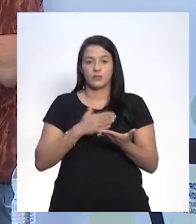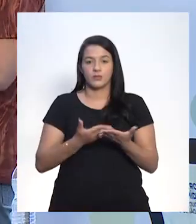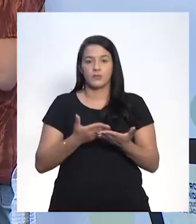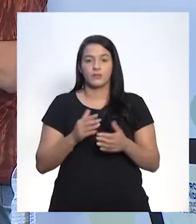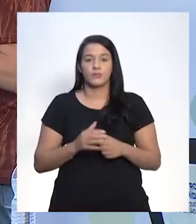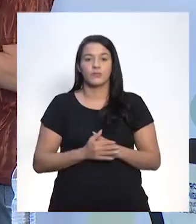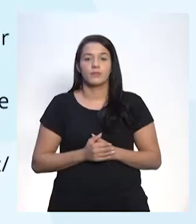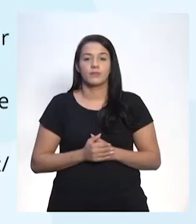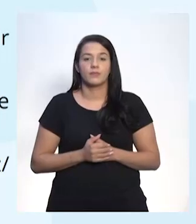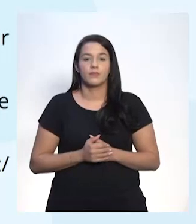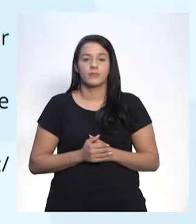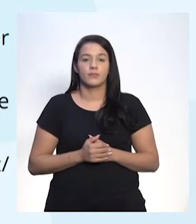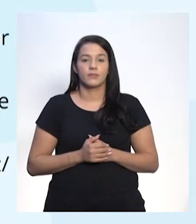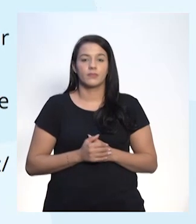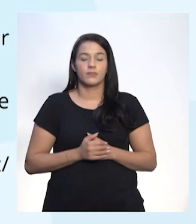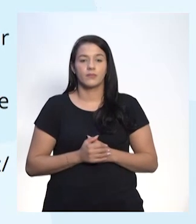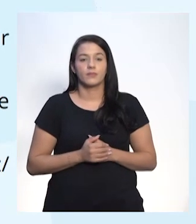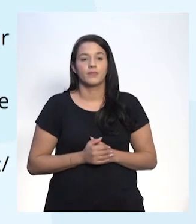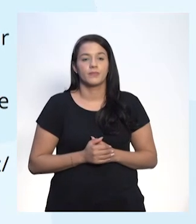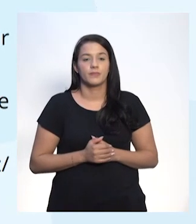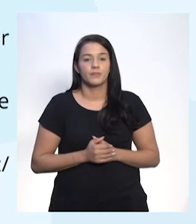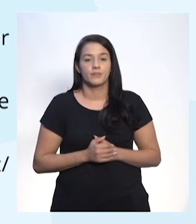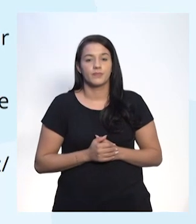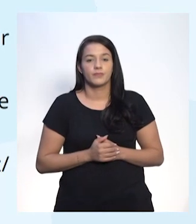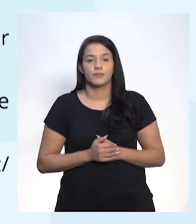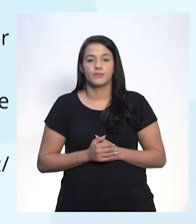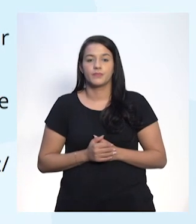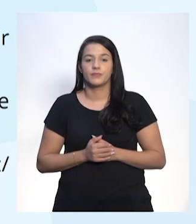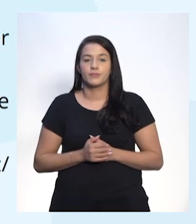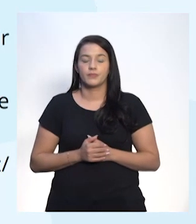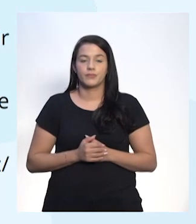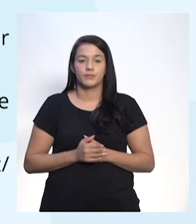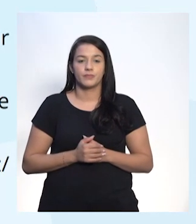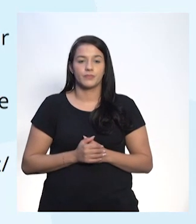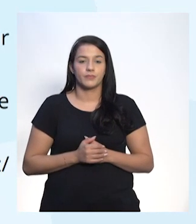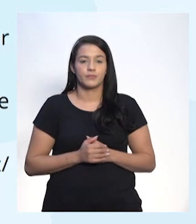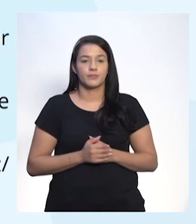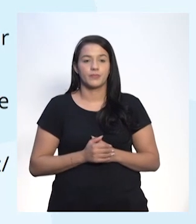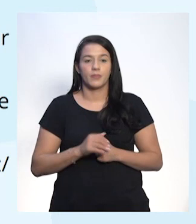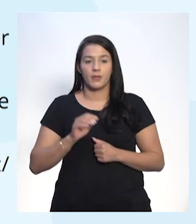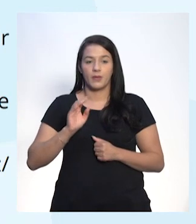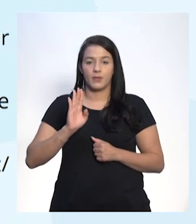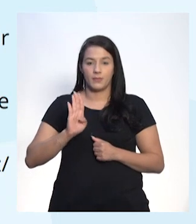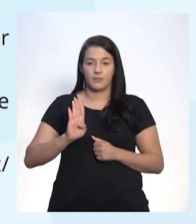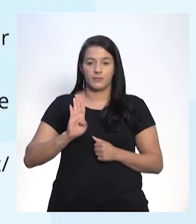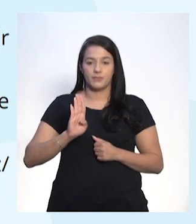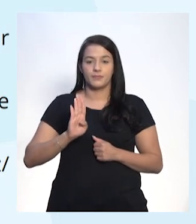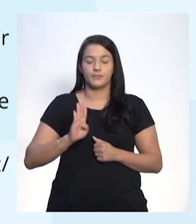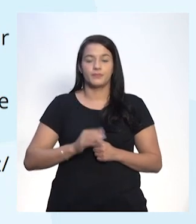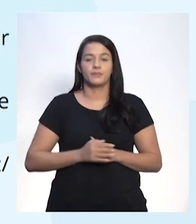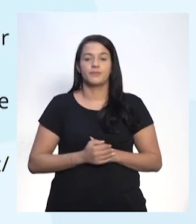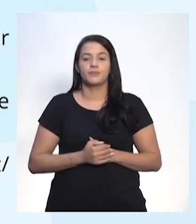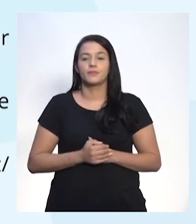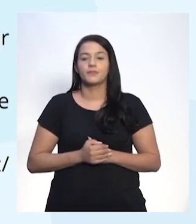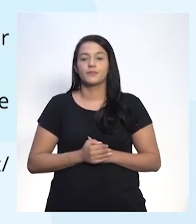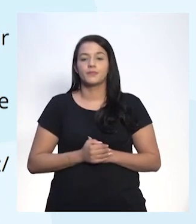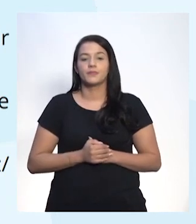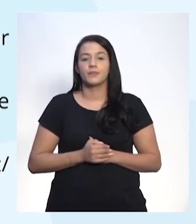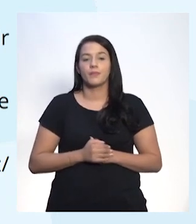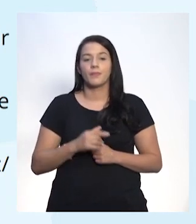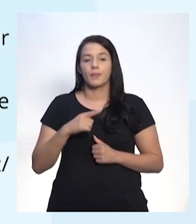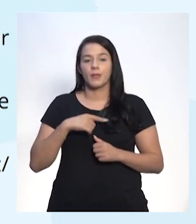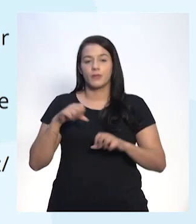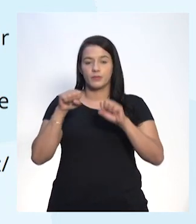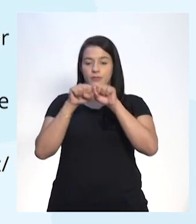enfim. A letter B. Solar energy systems do not produce air pollutants or carbon dioxide. Os